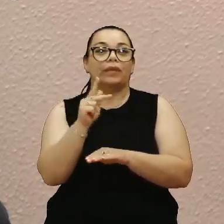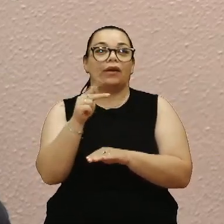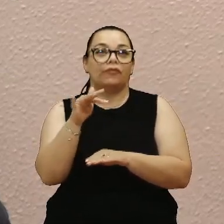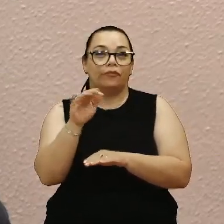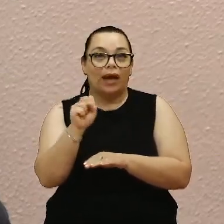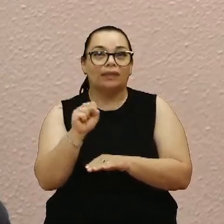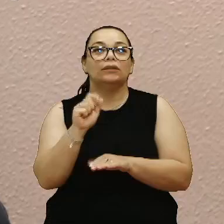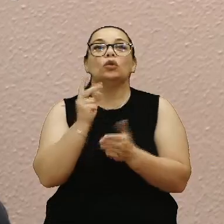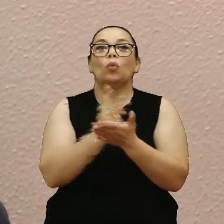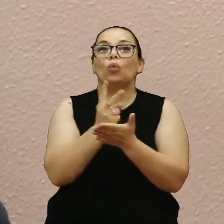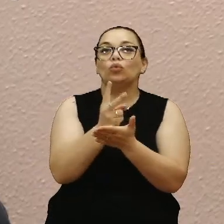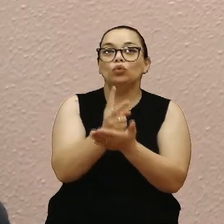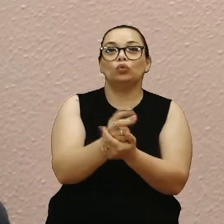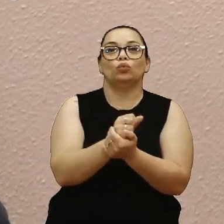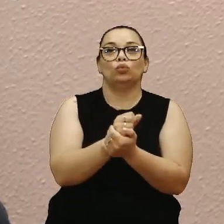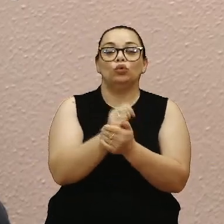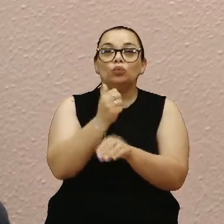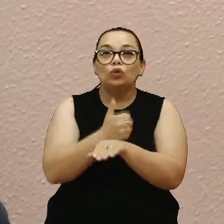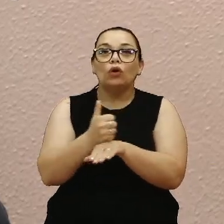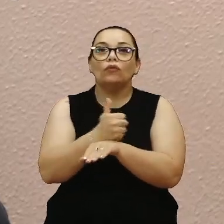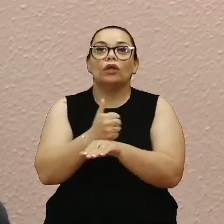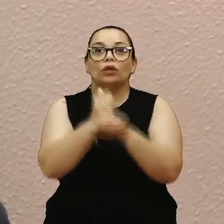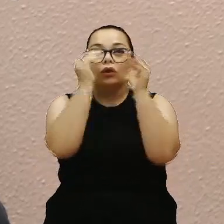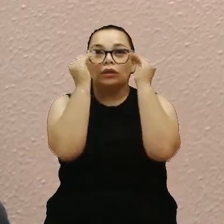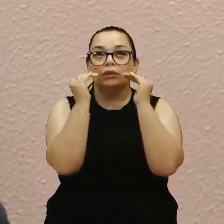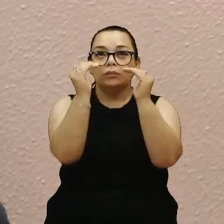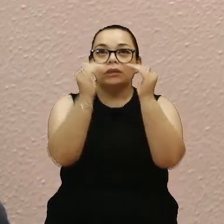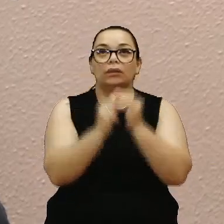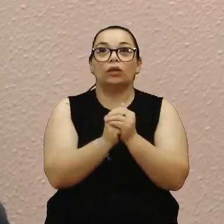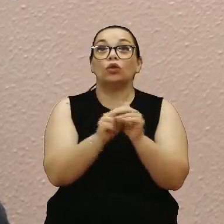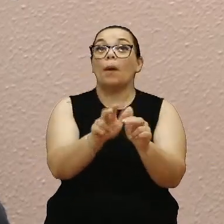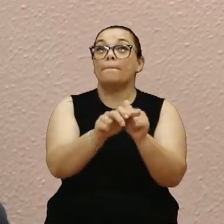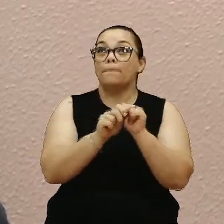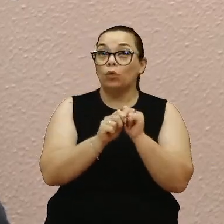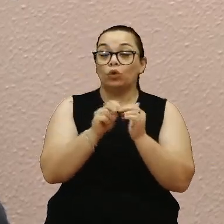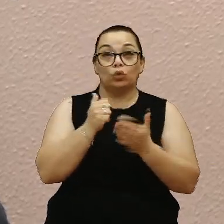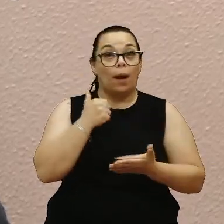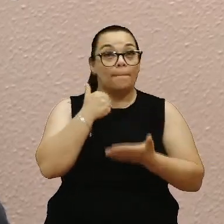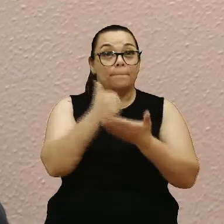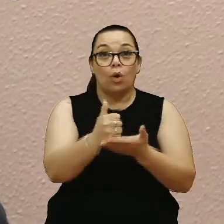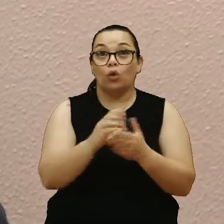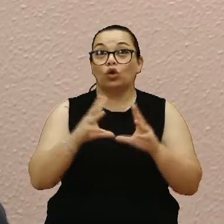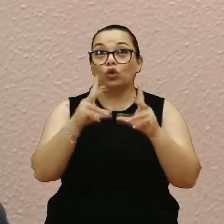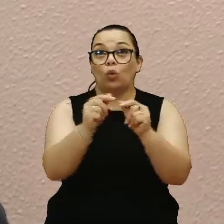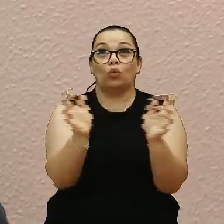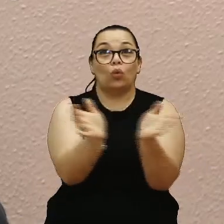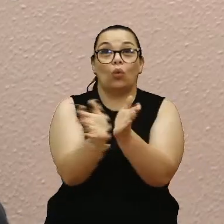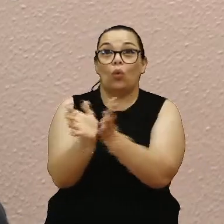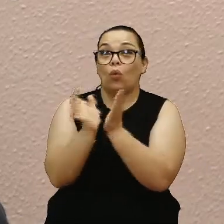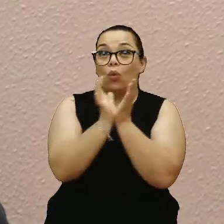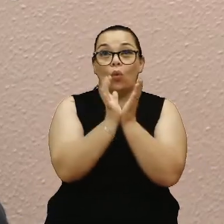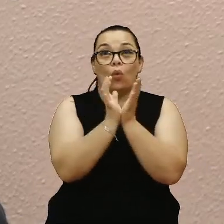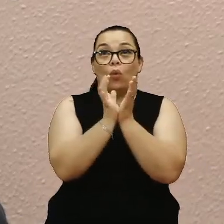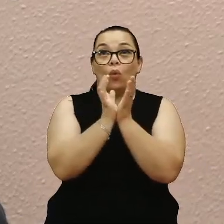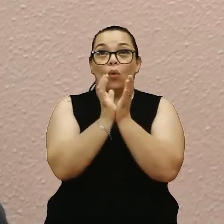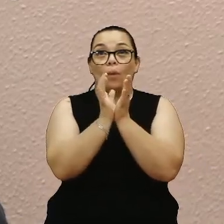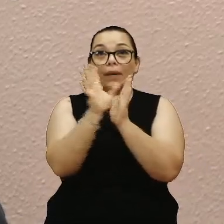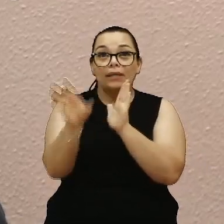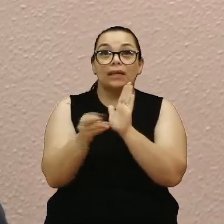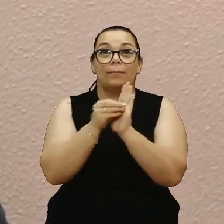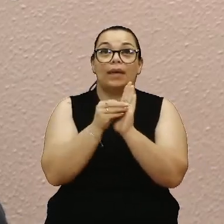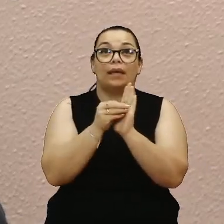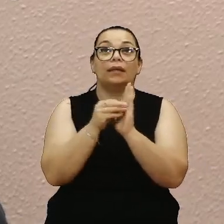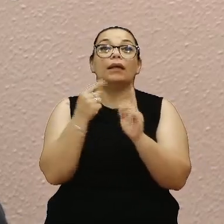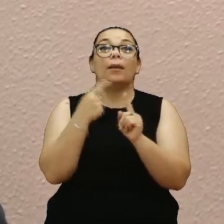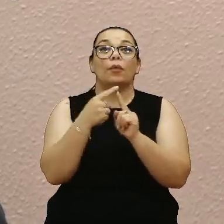que se mantenha, então, e para que os profissionais sejam respeitados. Por isso, a gente pede o apoio de todos os colegas, né, para essa emenda, porque a